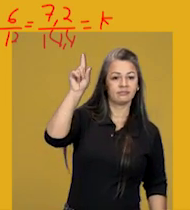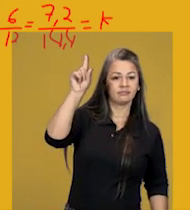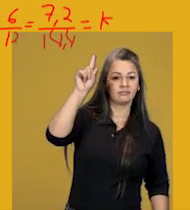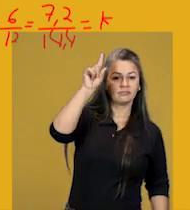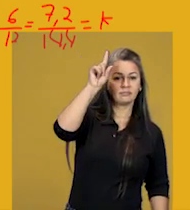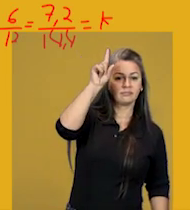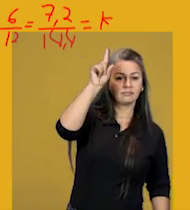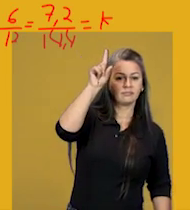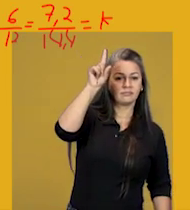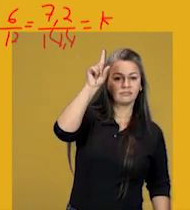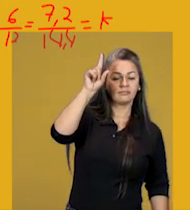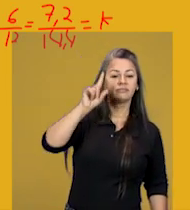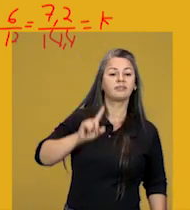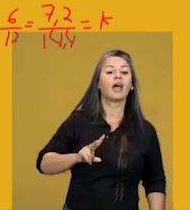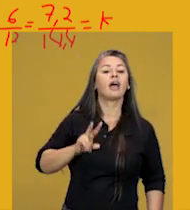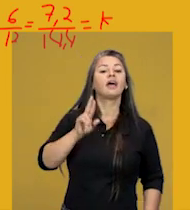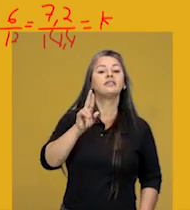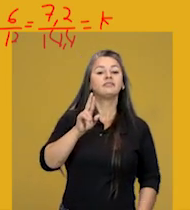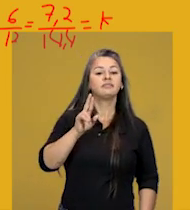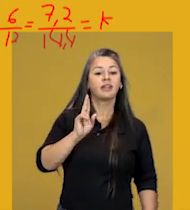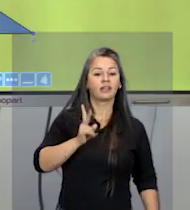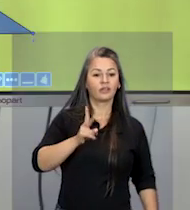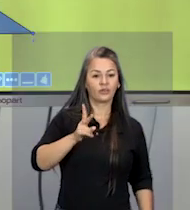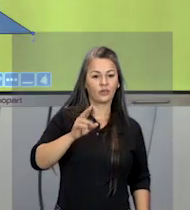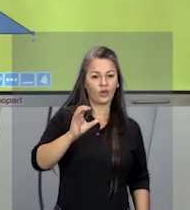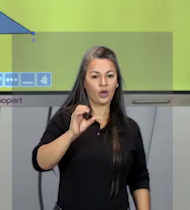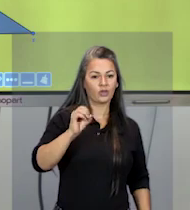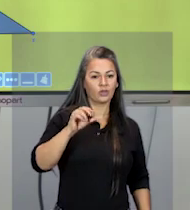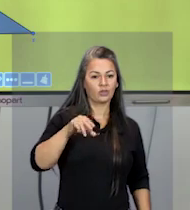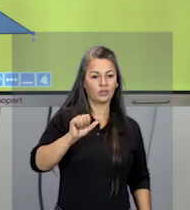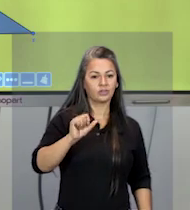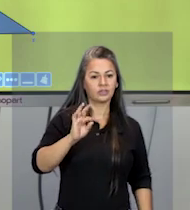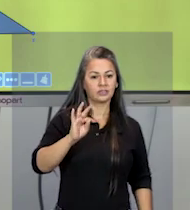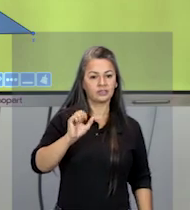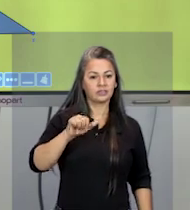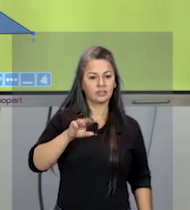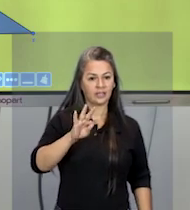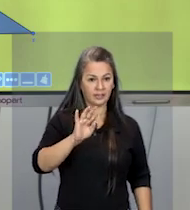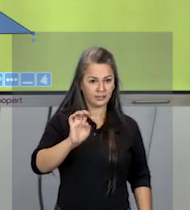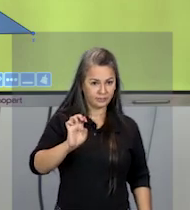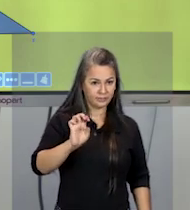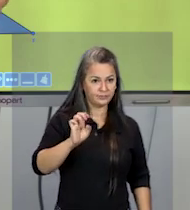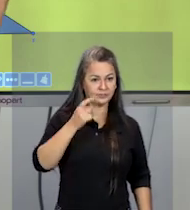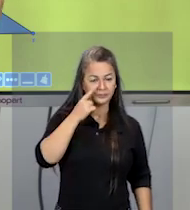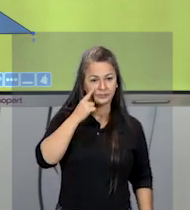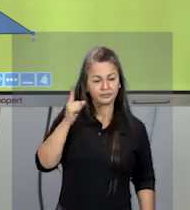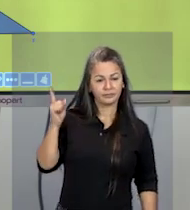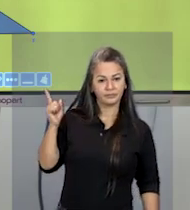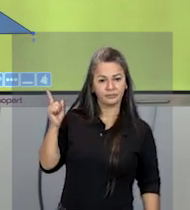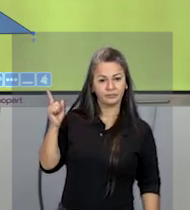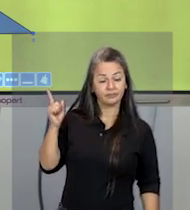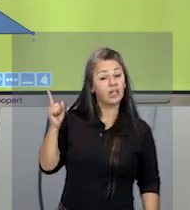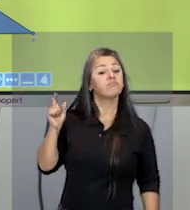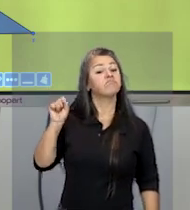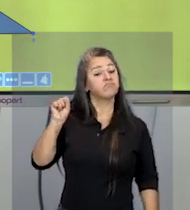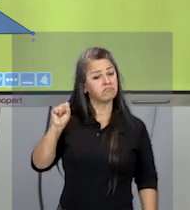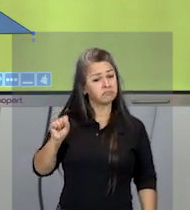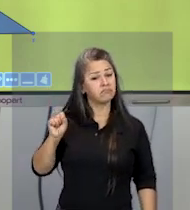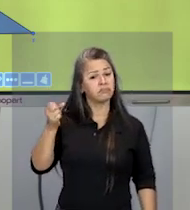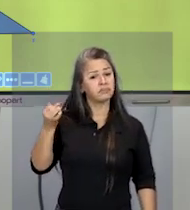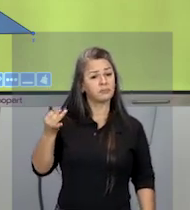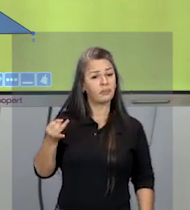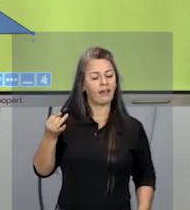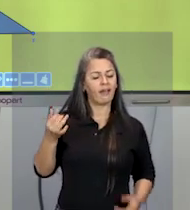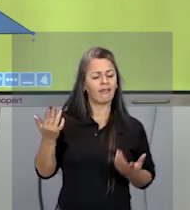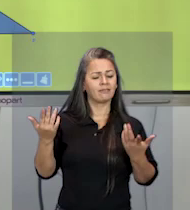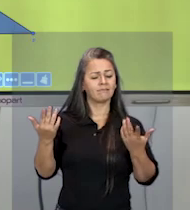coeficiente de semelhança, a nossa constante, né? Então, foi mantido no nosso perímetro, então podemos dizer que a relação entre